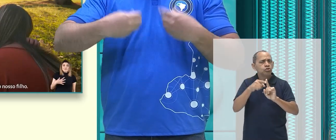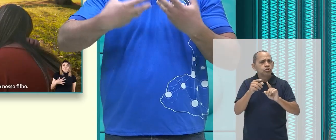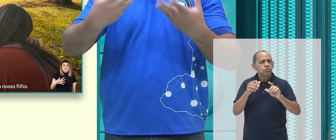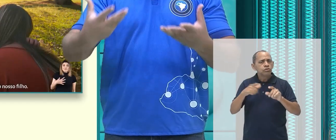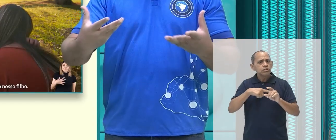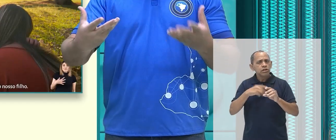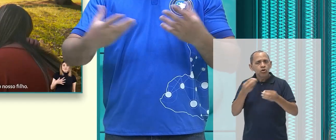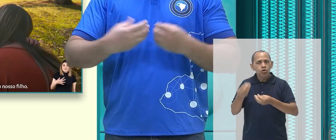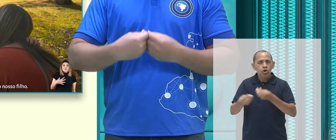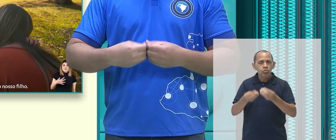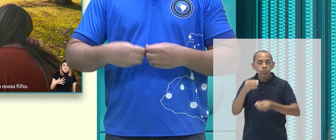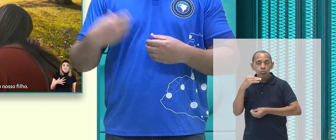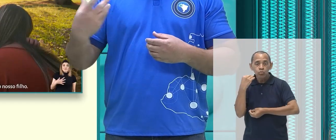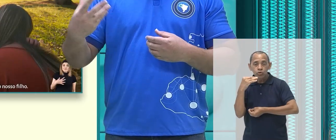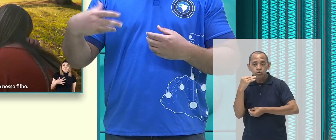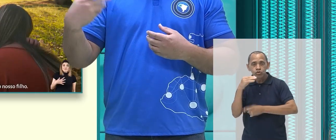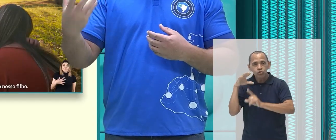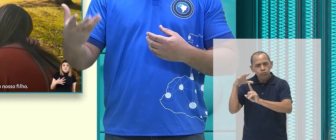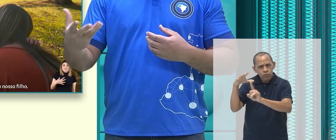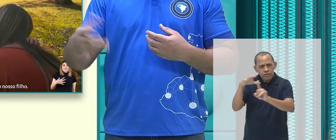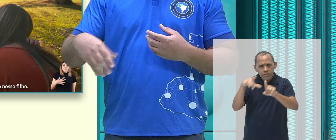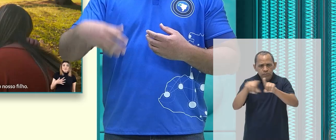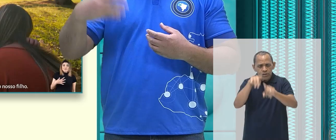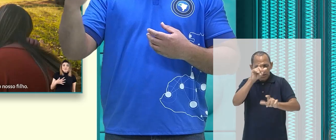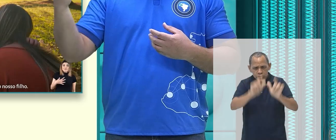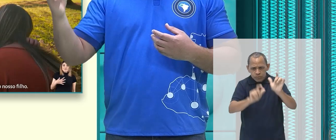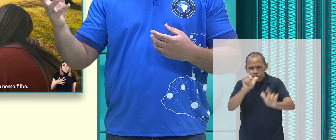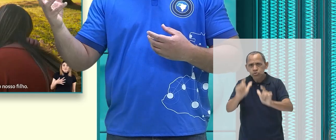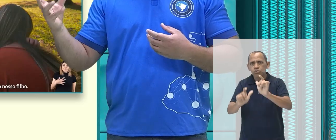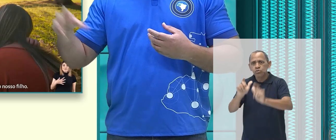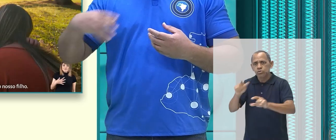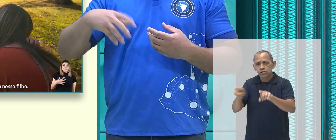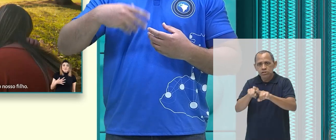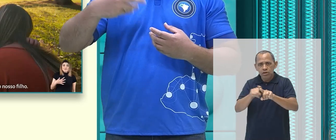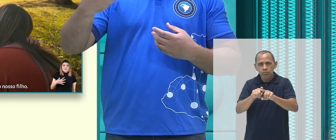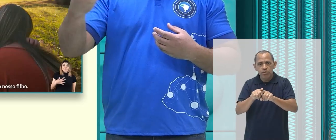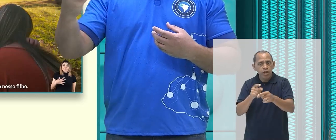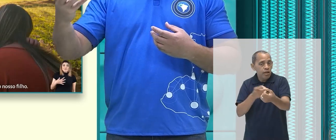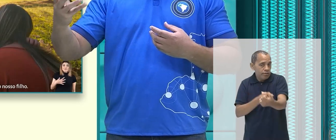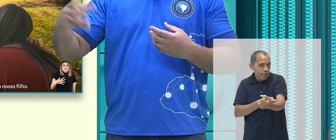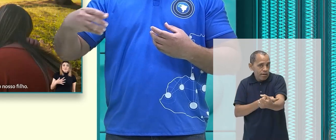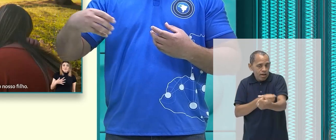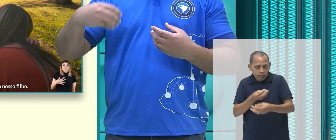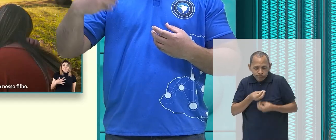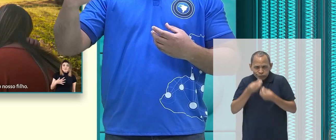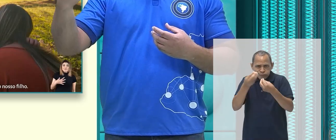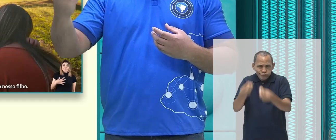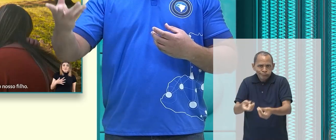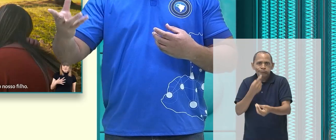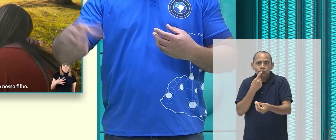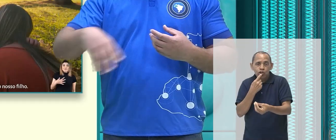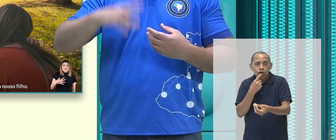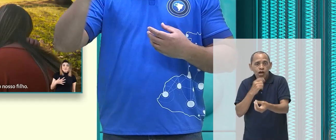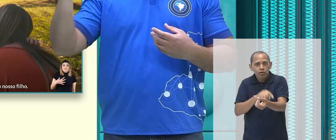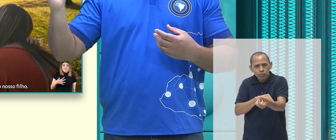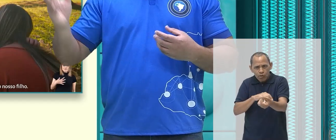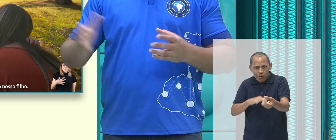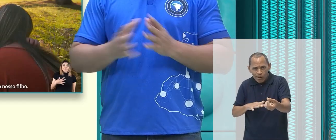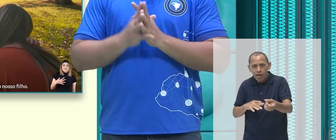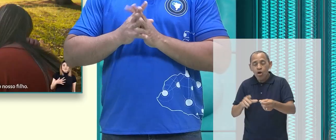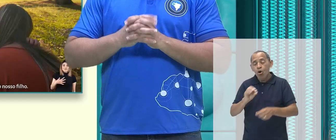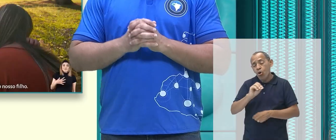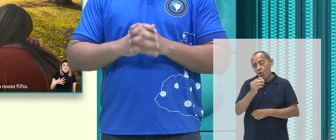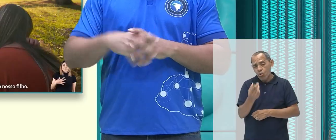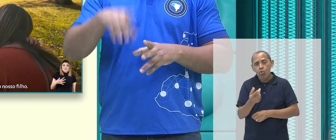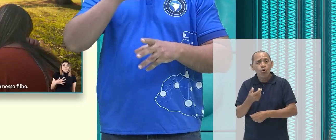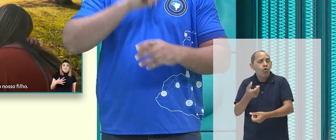de persuadir, de fazer a pessoa doar sangue, ou se for outra propaganda, fazer de repente a pessoa tomar vacina e tantas